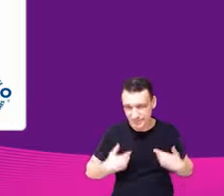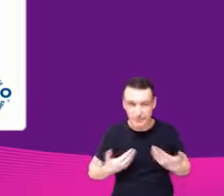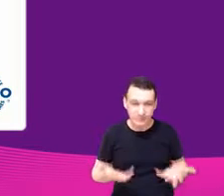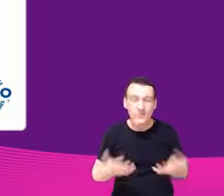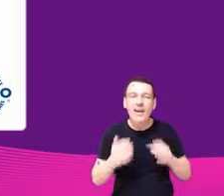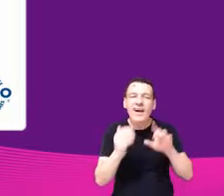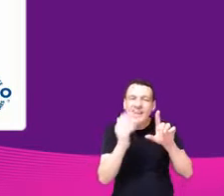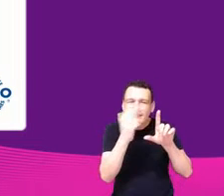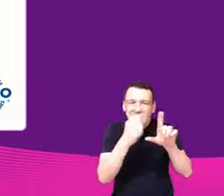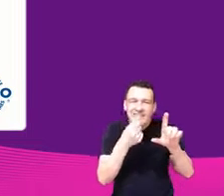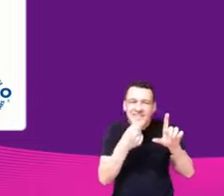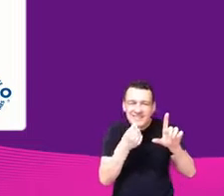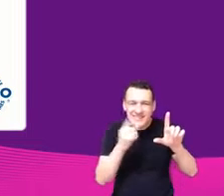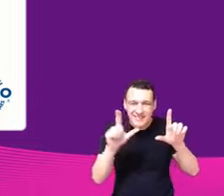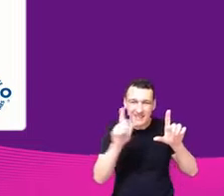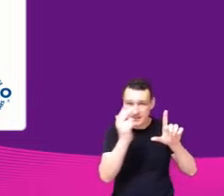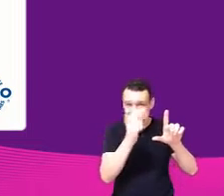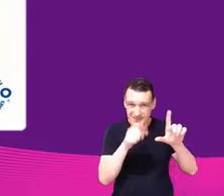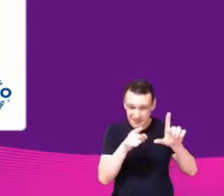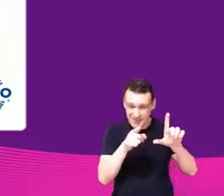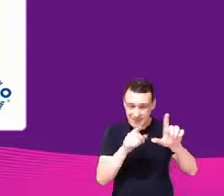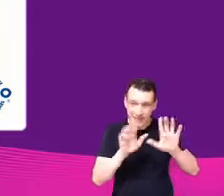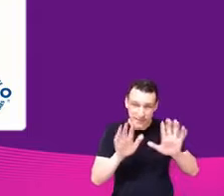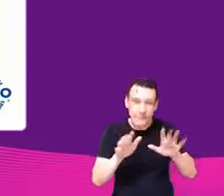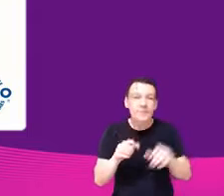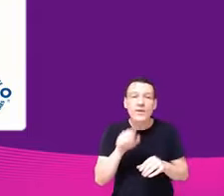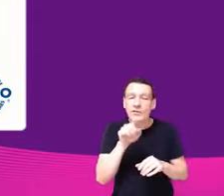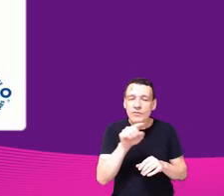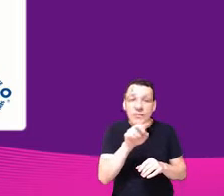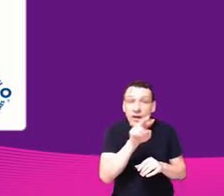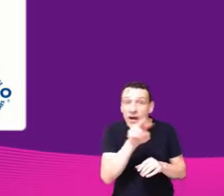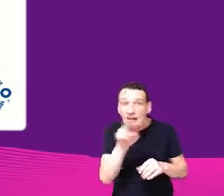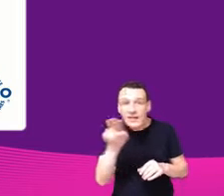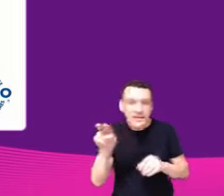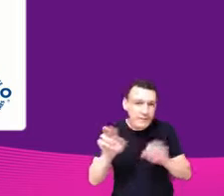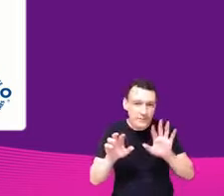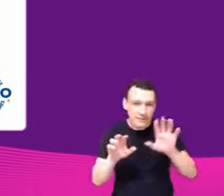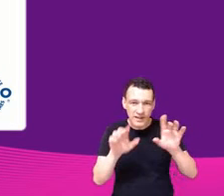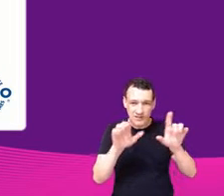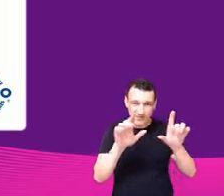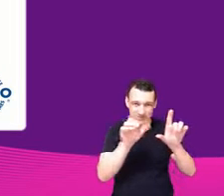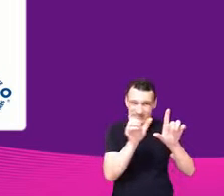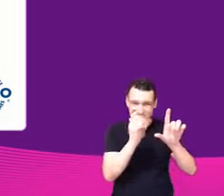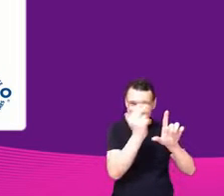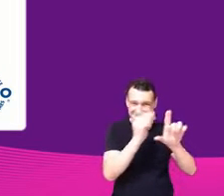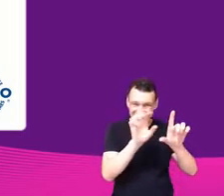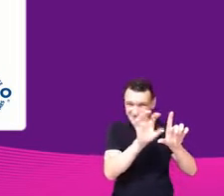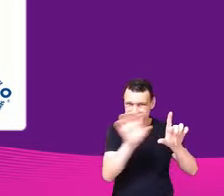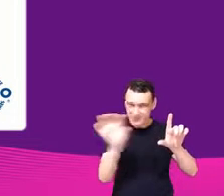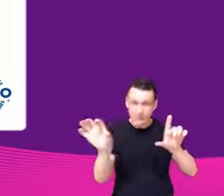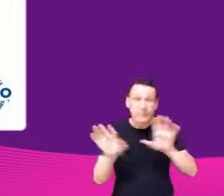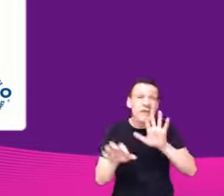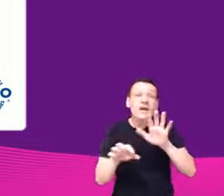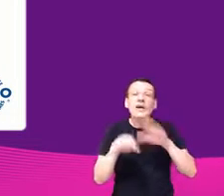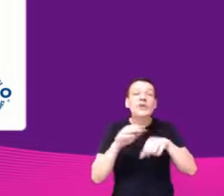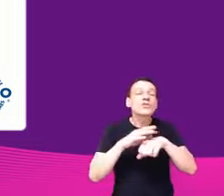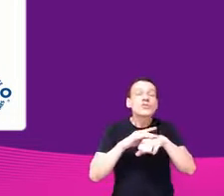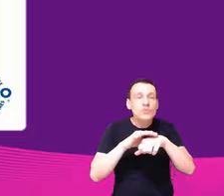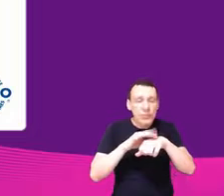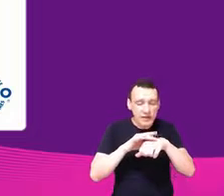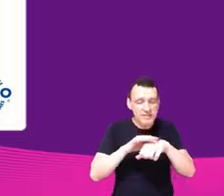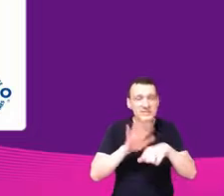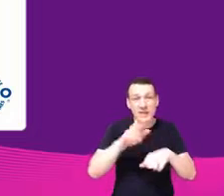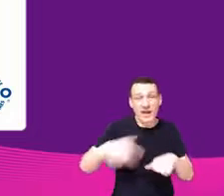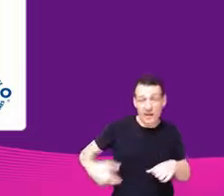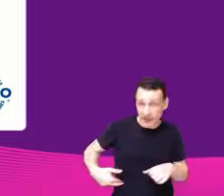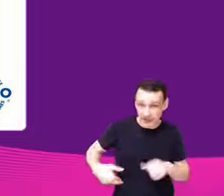né, você pode detectar um paciente com doença renal crônica em vários desses estágios aqui, de estágio 1 até o